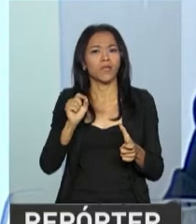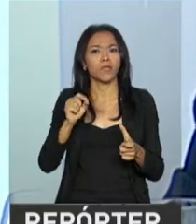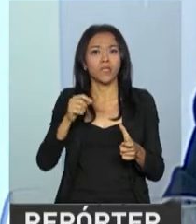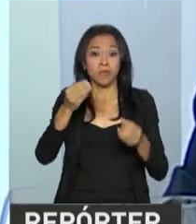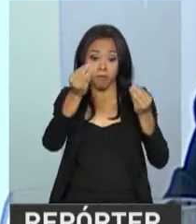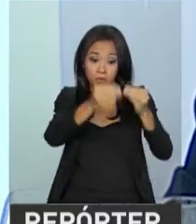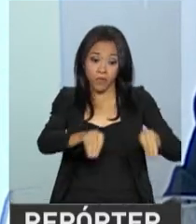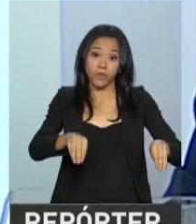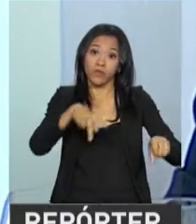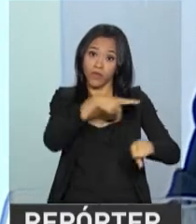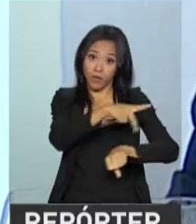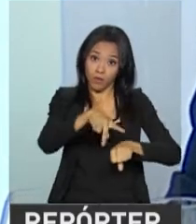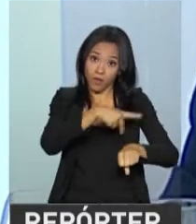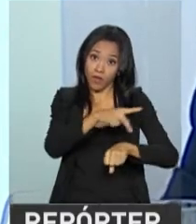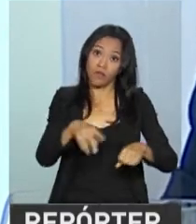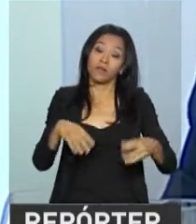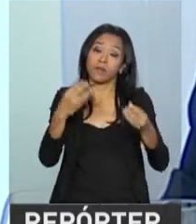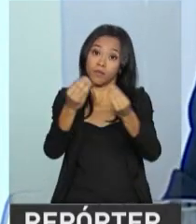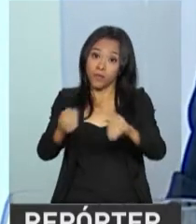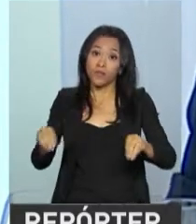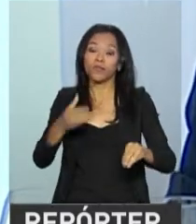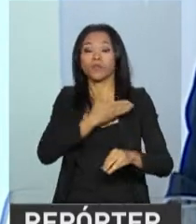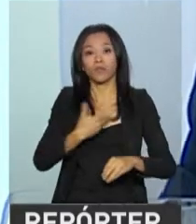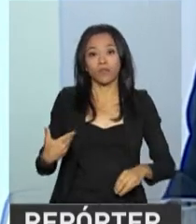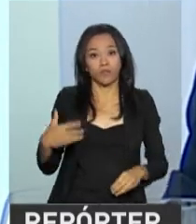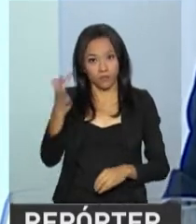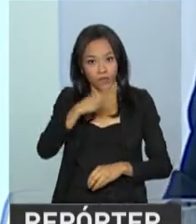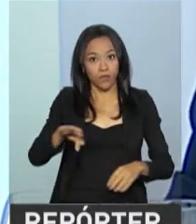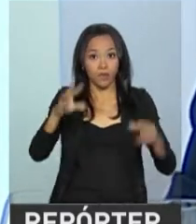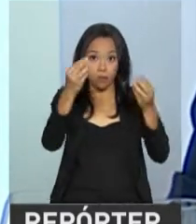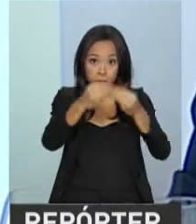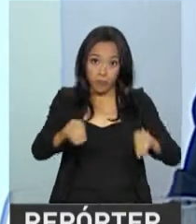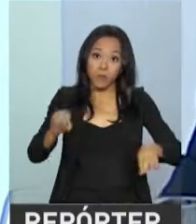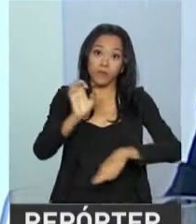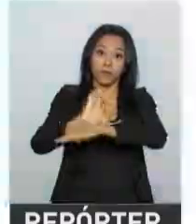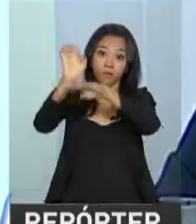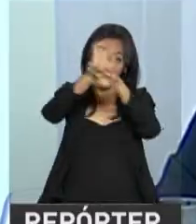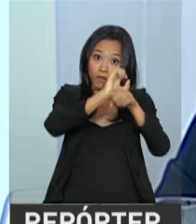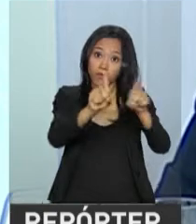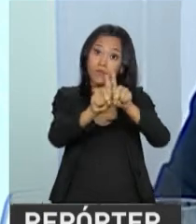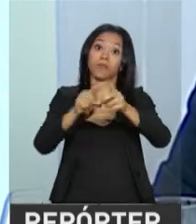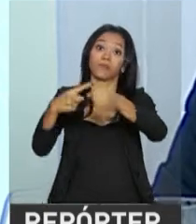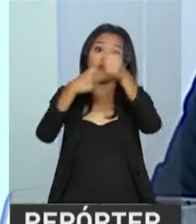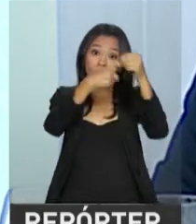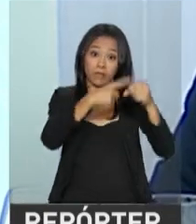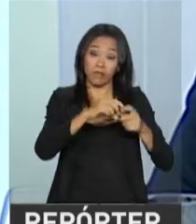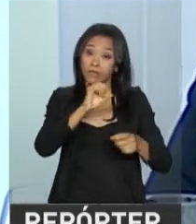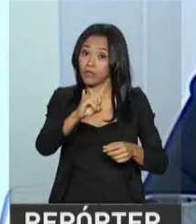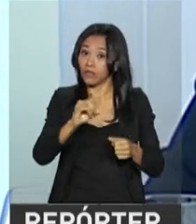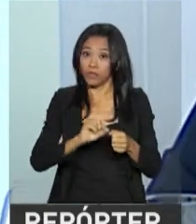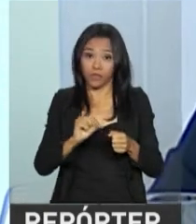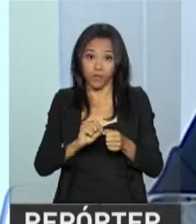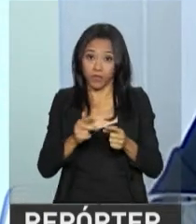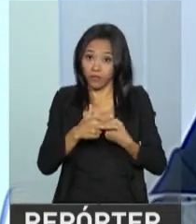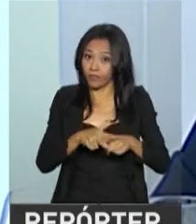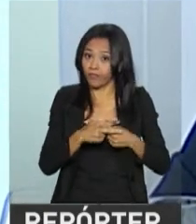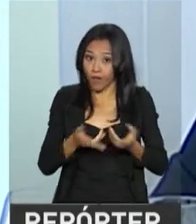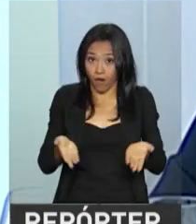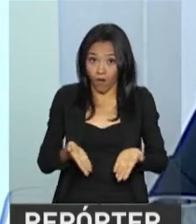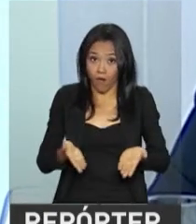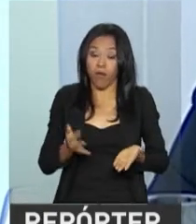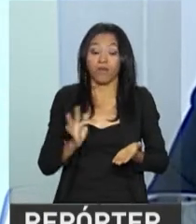que prejudica o país, prejudica a União, prejudica os estados, prejudica os municípios. Se nós não fizermos isso agora, nós vamos ter